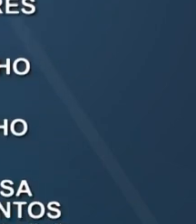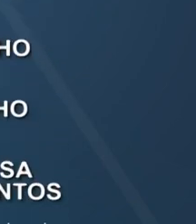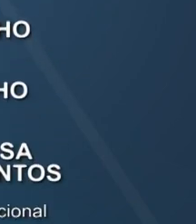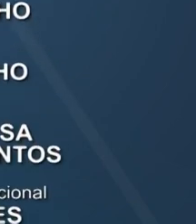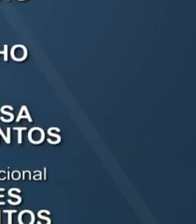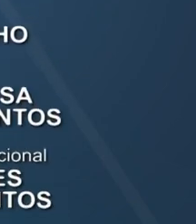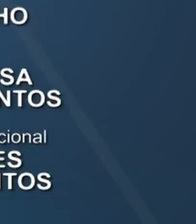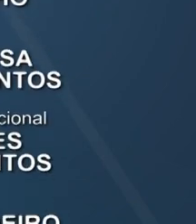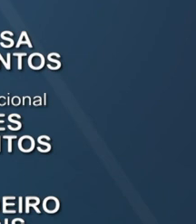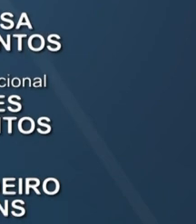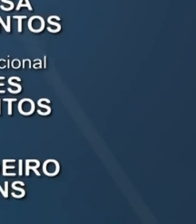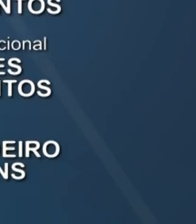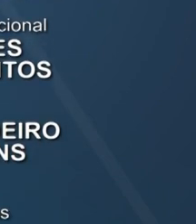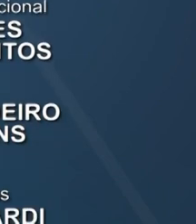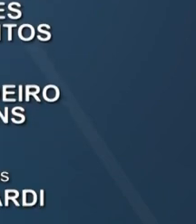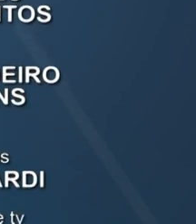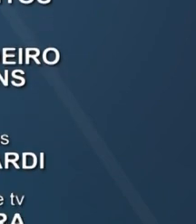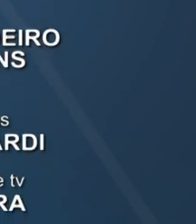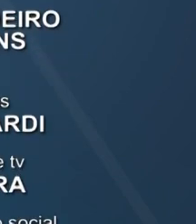aí